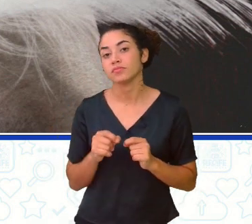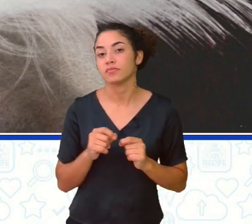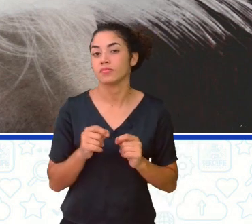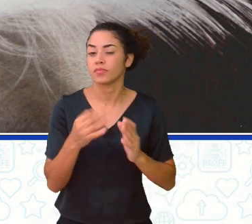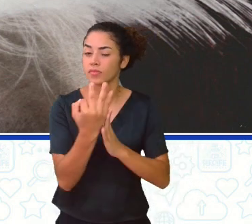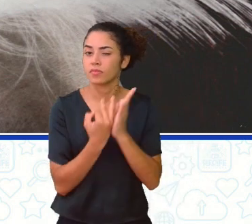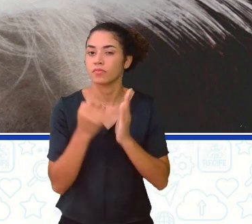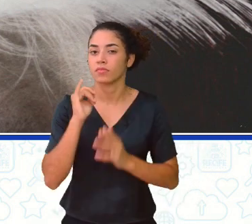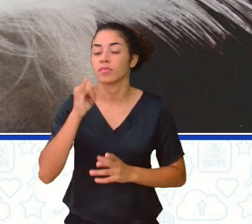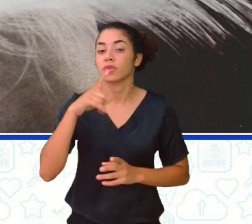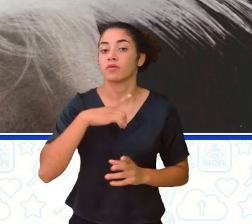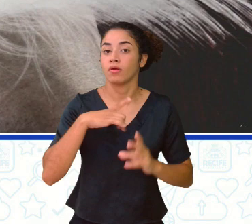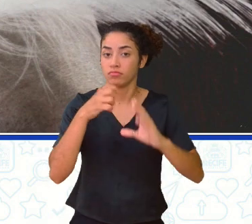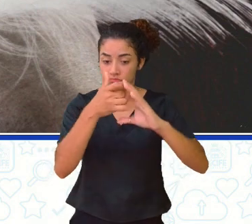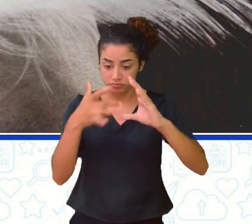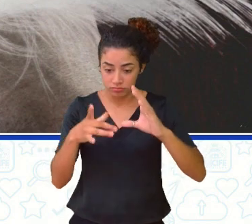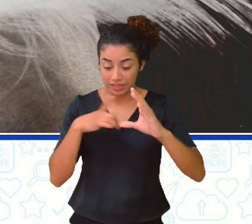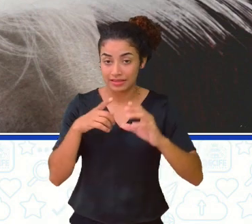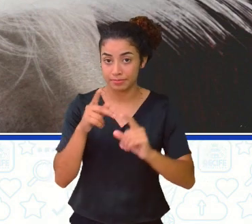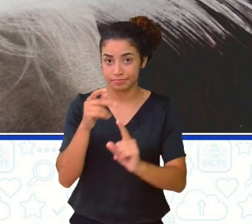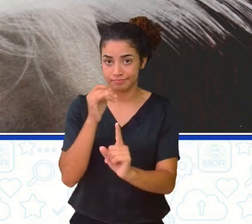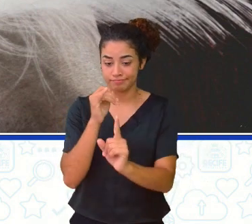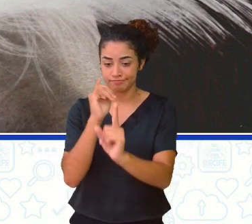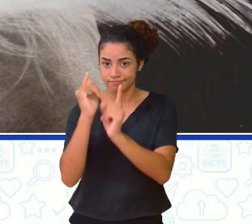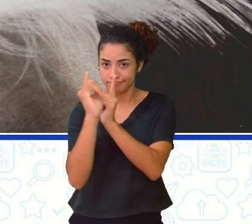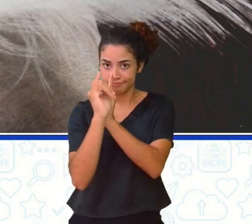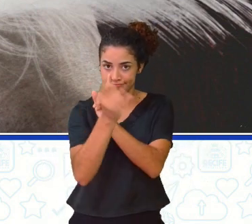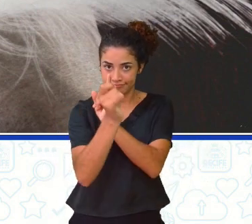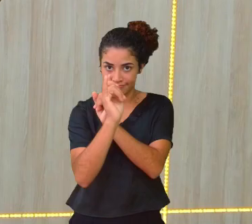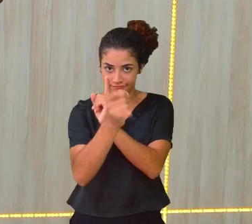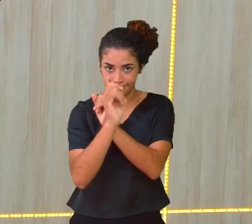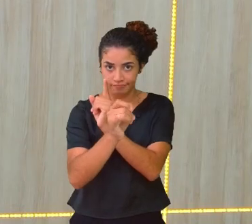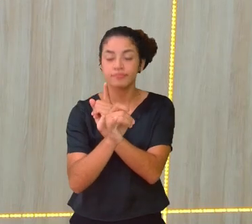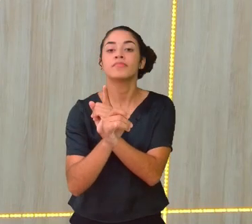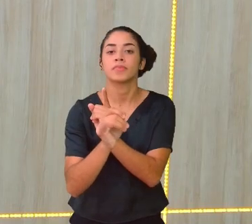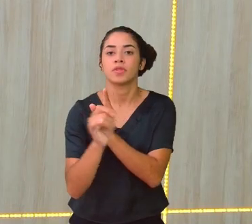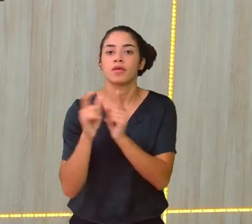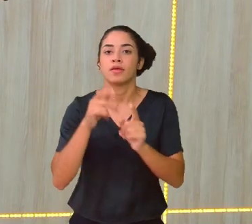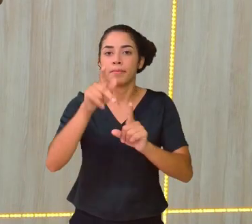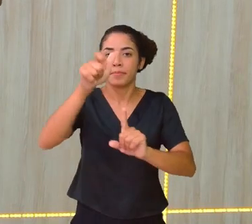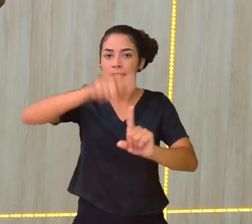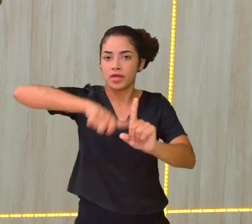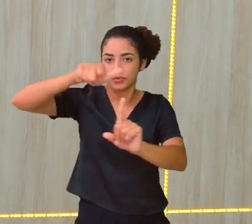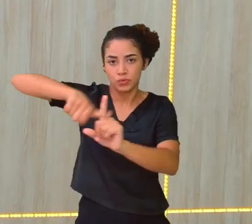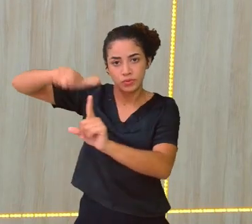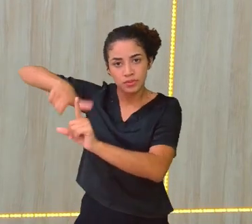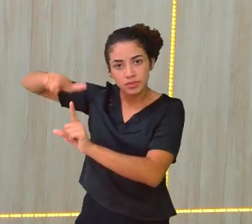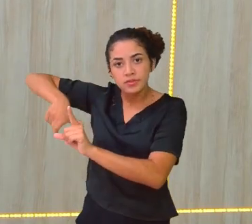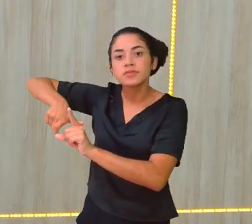seguintes elementos: o narrador, que vai ser quem conta a história, né? Os personagens,